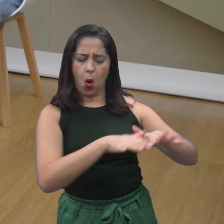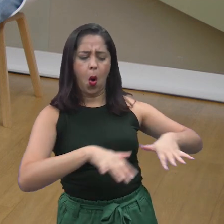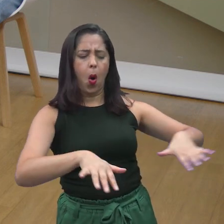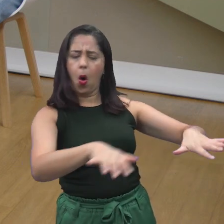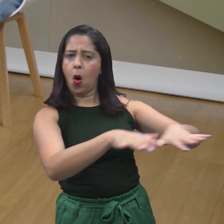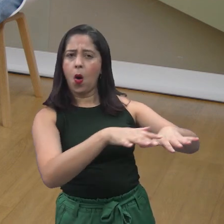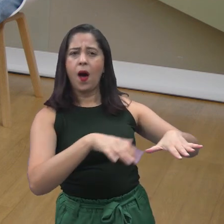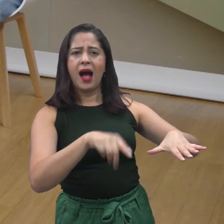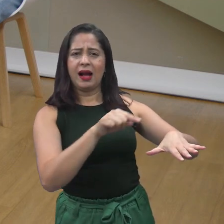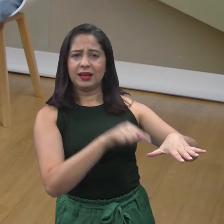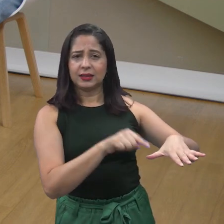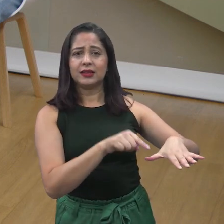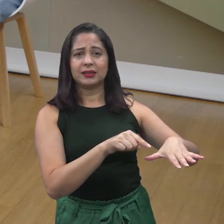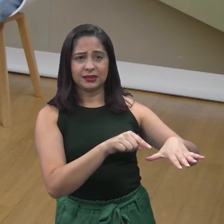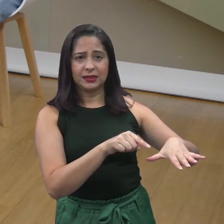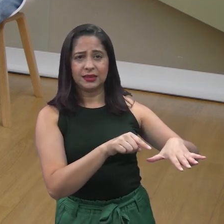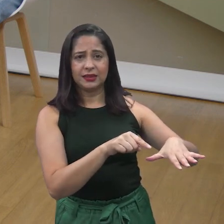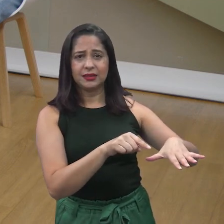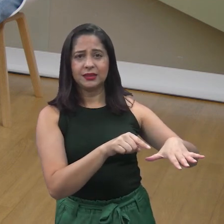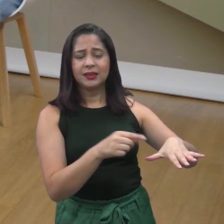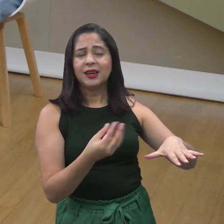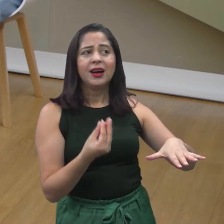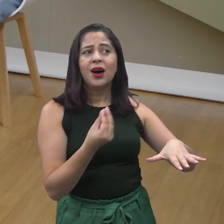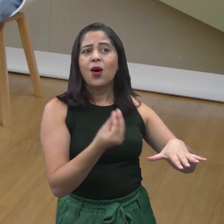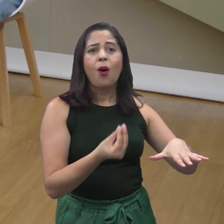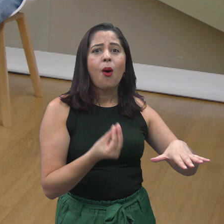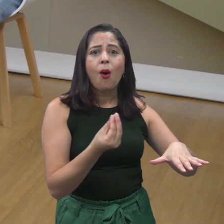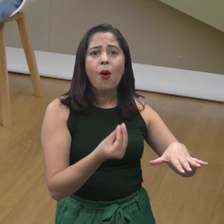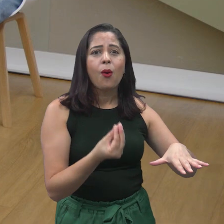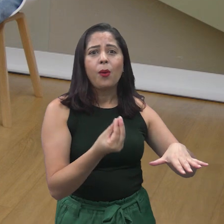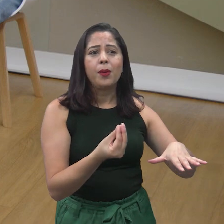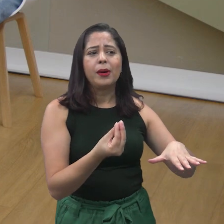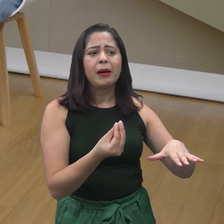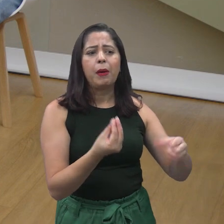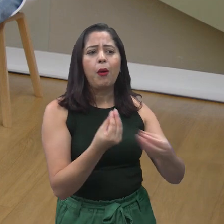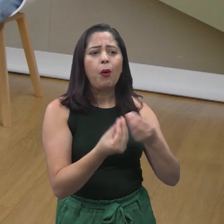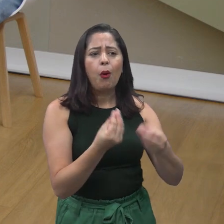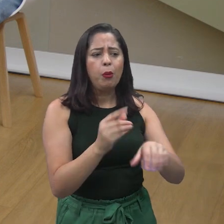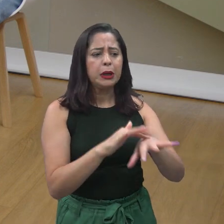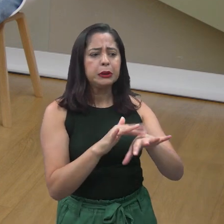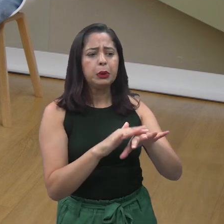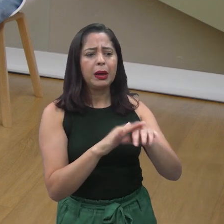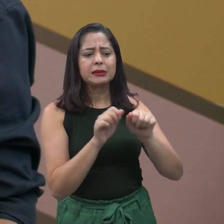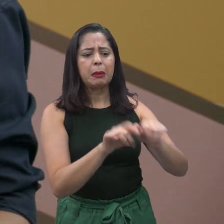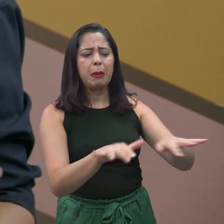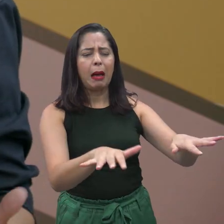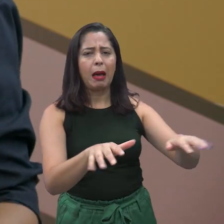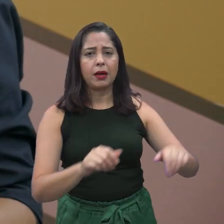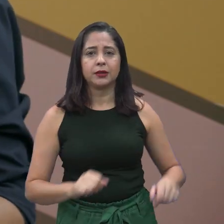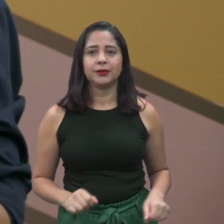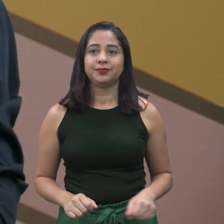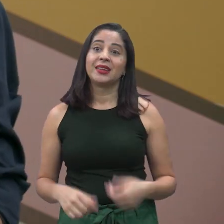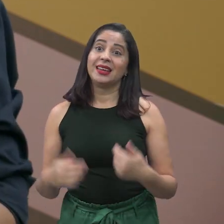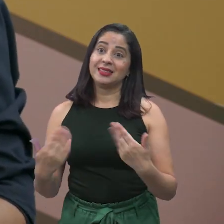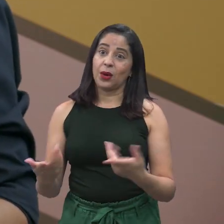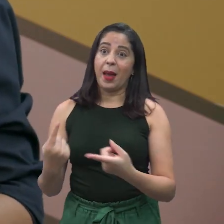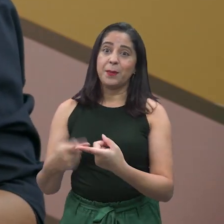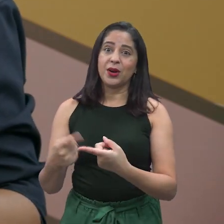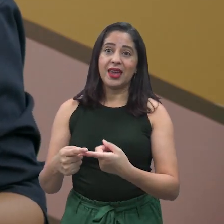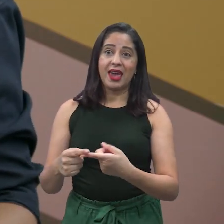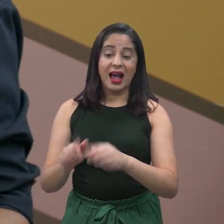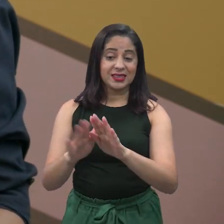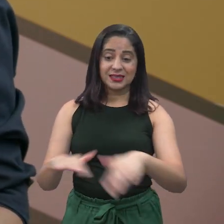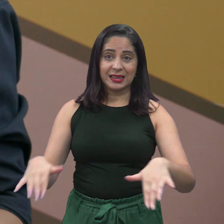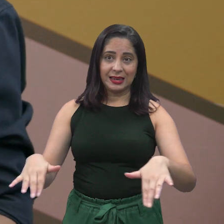contribuição desse ambiente para desenvolver essas doenças, né, respiratórias? Primeiro que as crianças estão todas numa fase